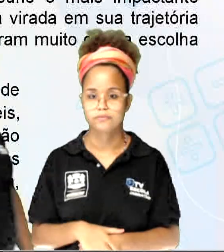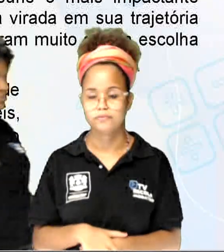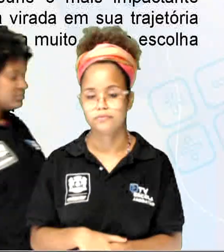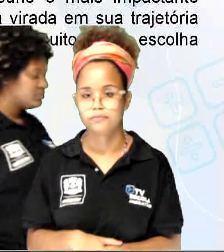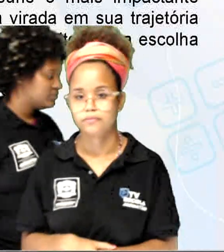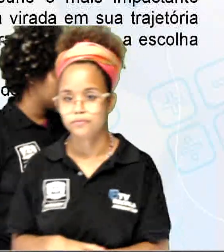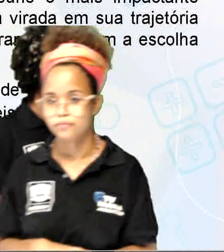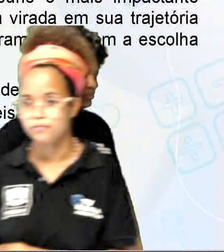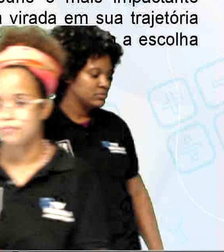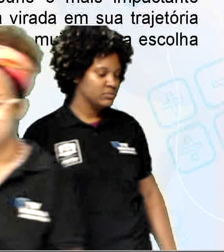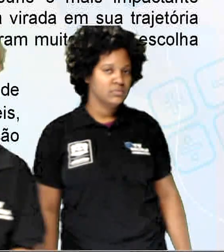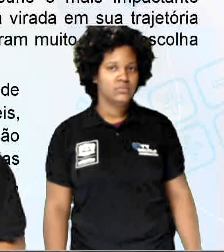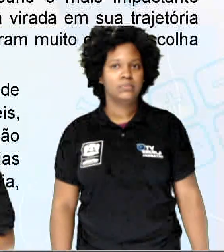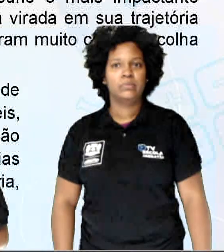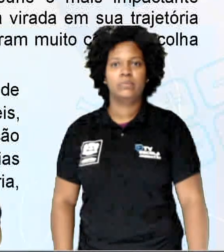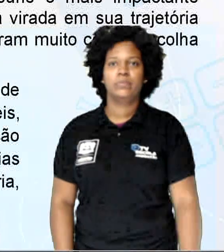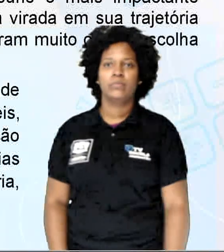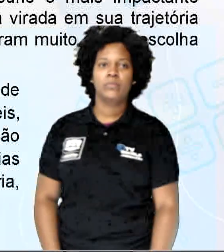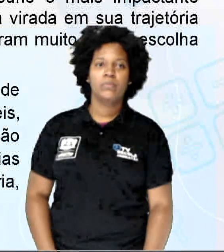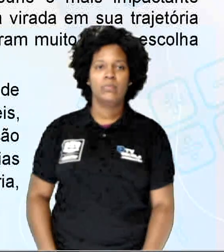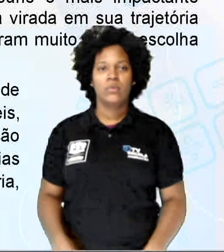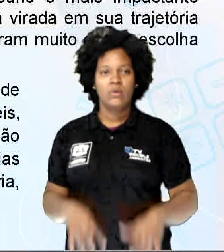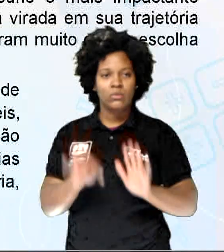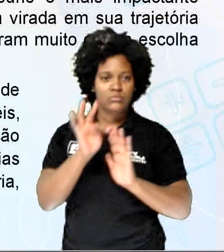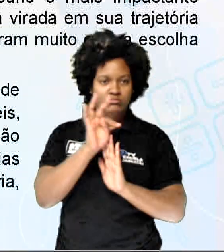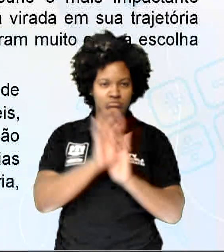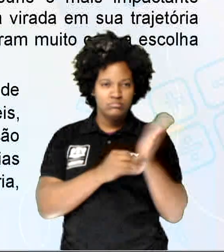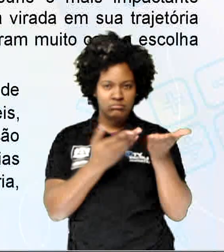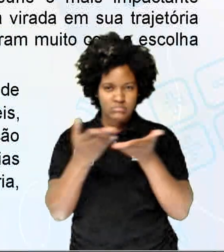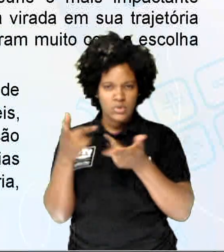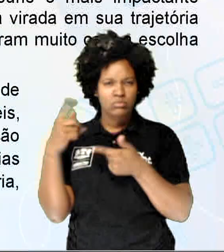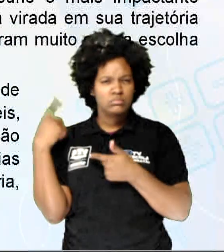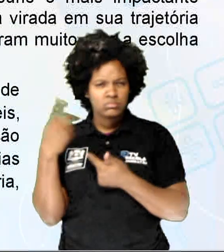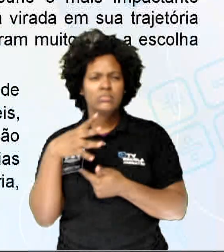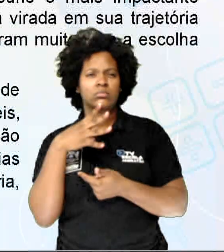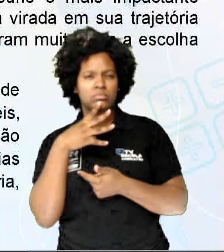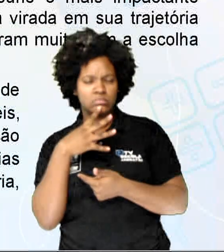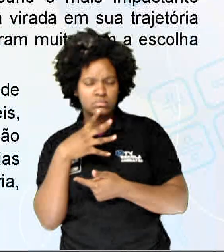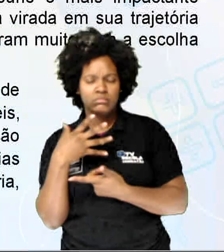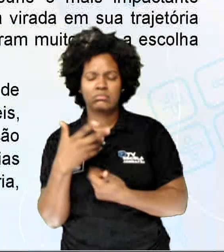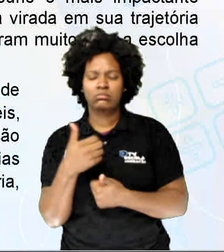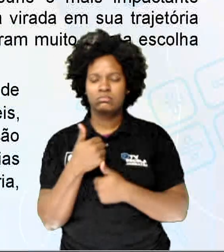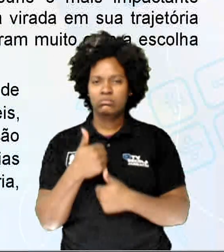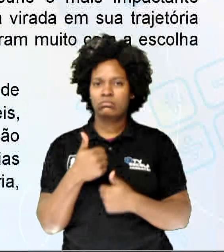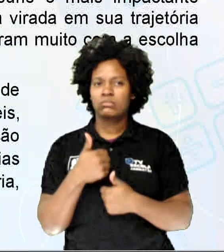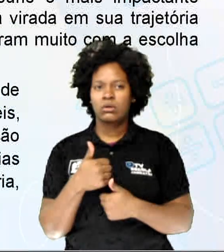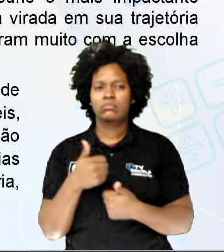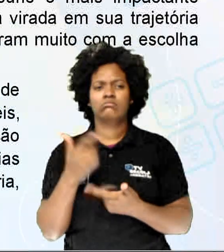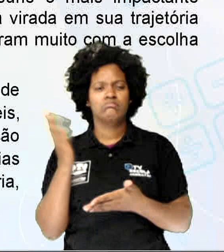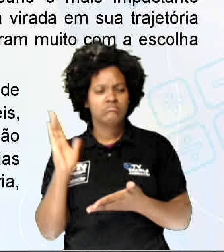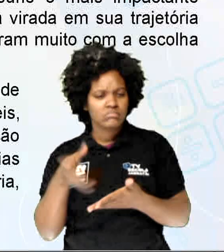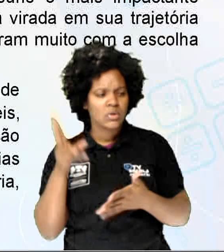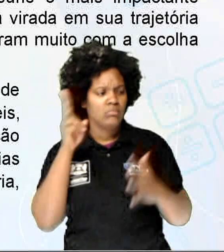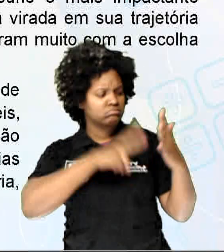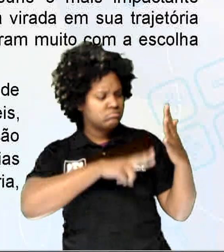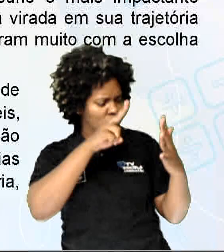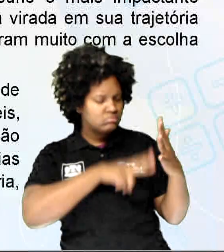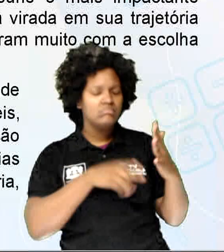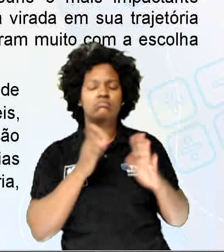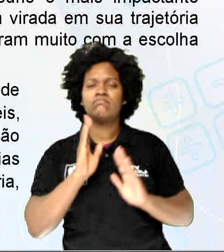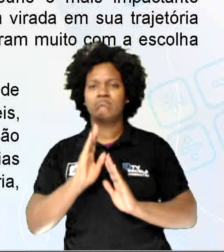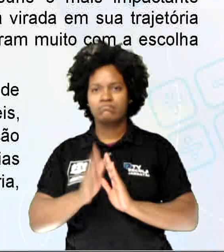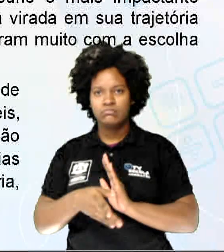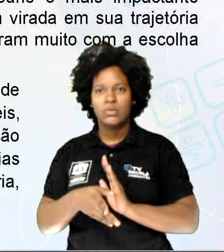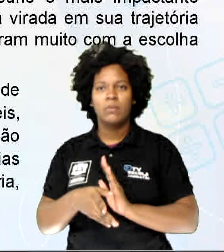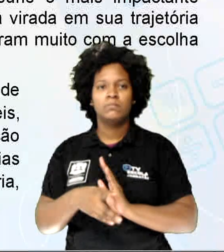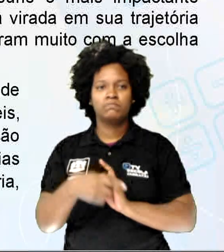Bom, o texto que está aí também, nós já conhecemos bem, né? Já vimos em outra situação e já lemos aqui. Para